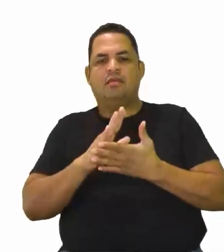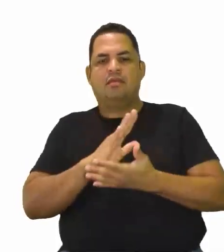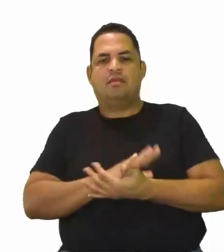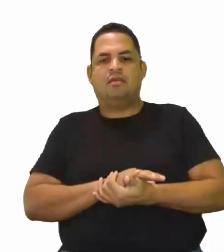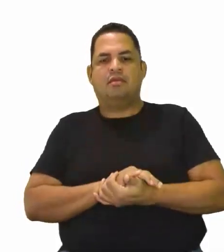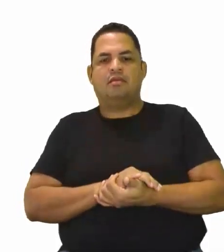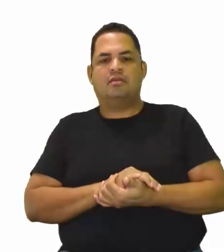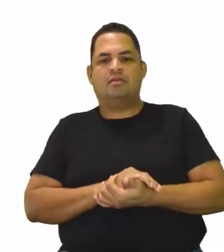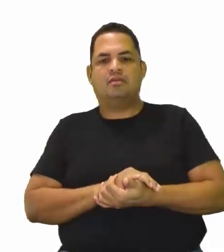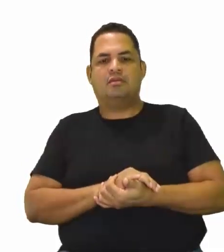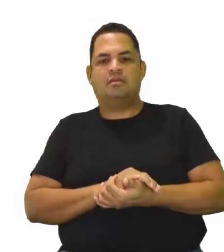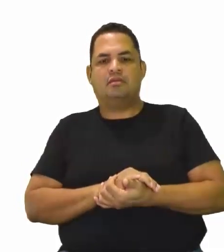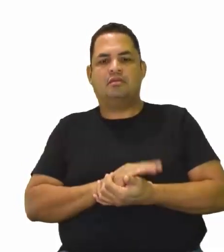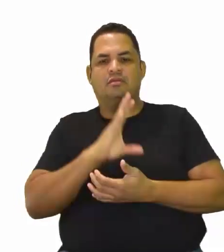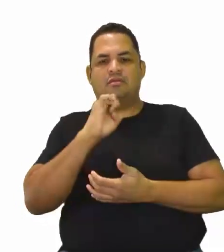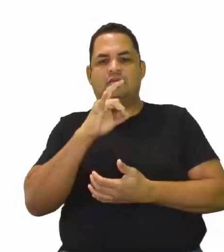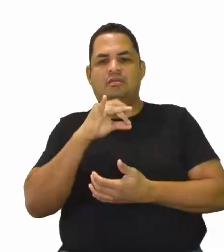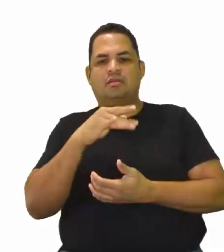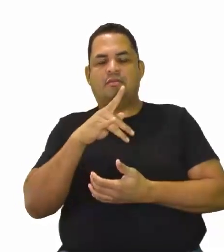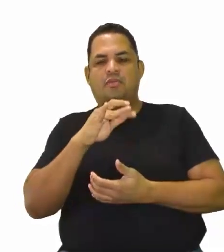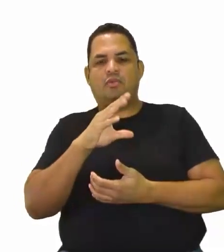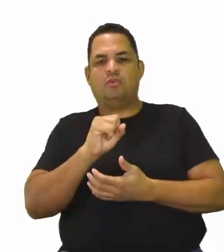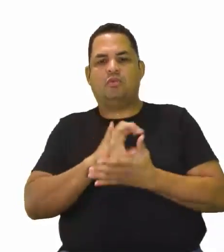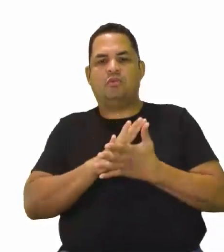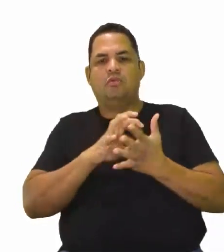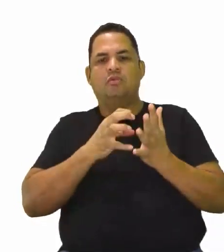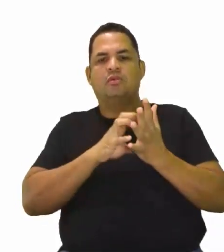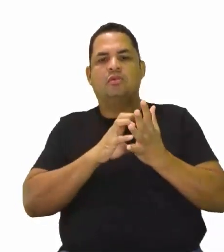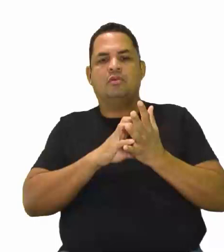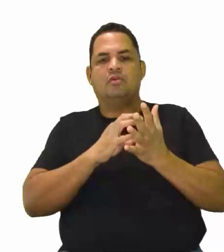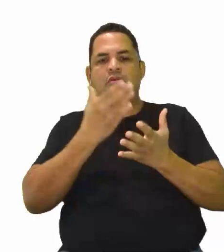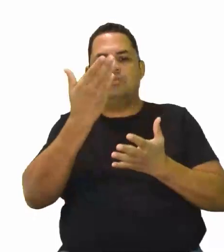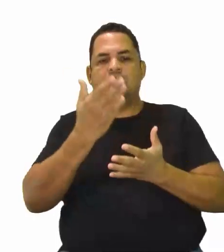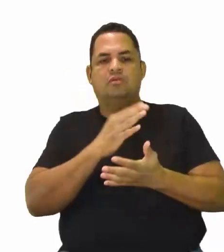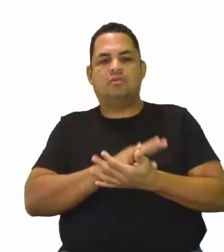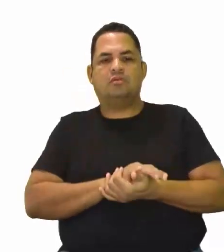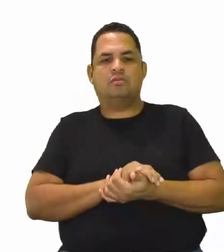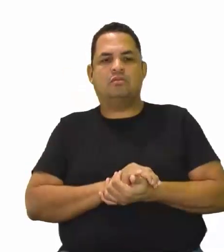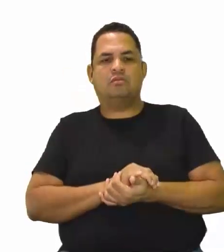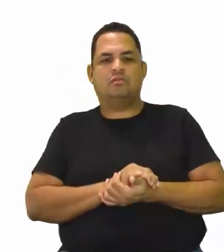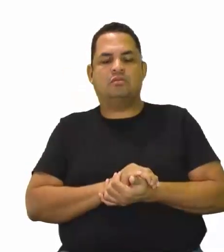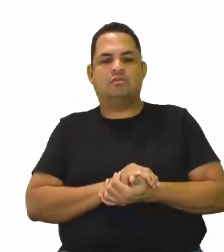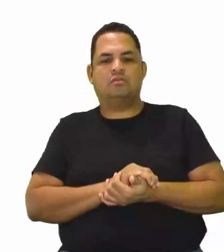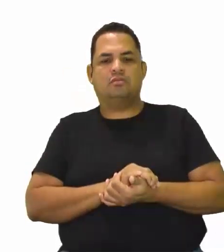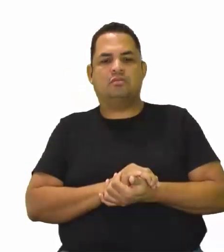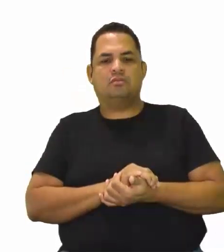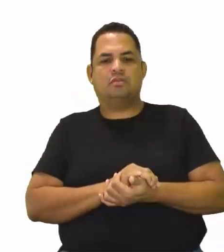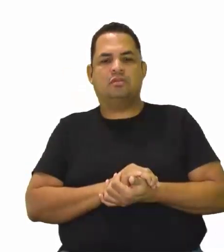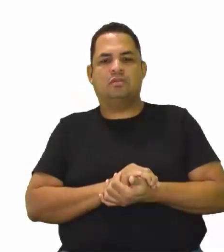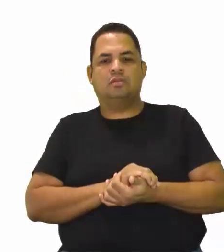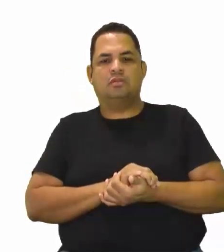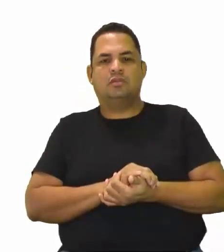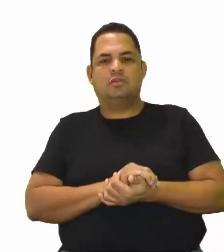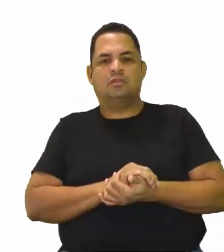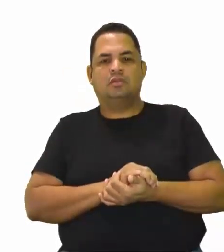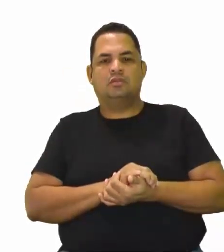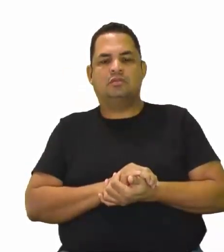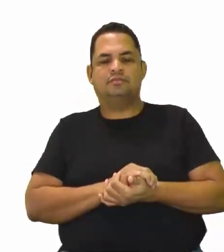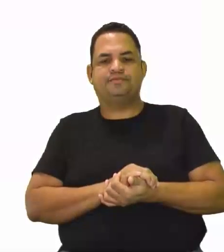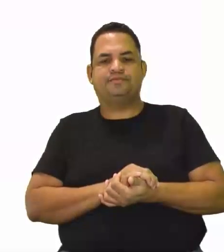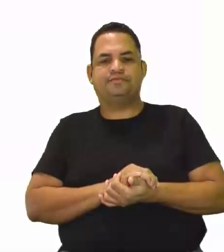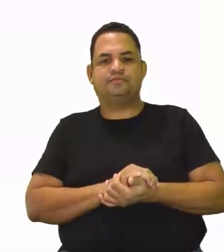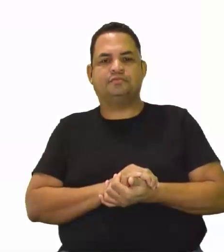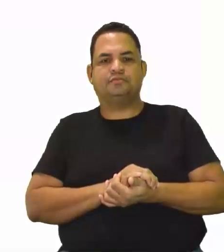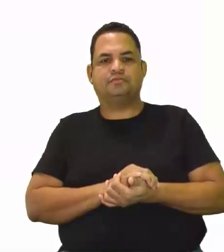centapu aqui, ó, que era o símbolo da FAB. E aqui o símbolo da FEB, das Forças Expedicionárias